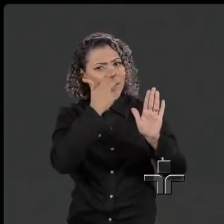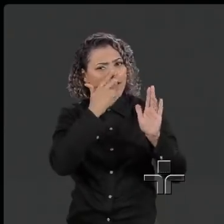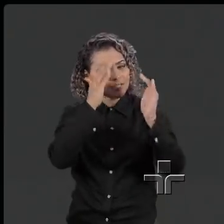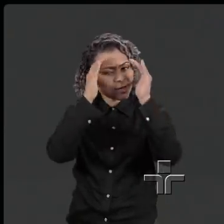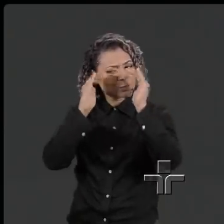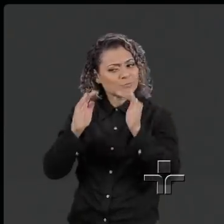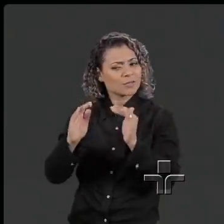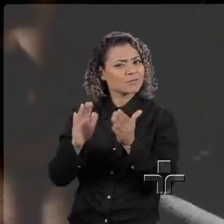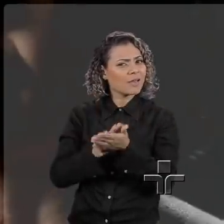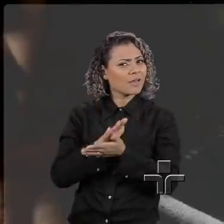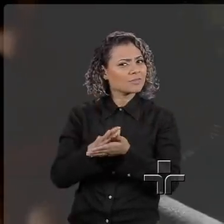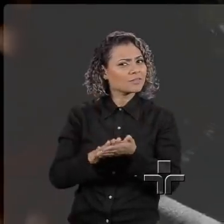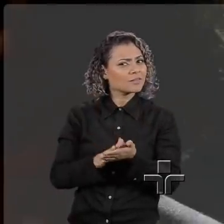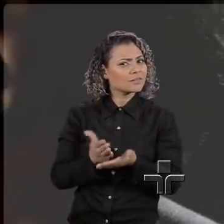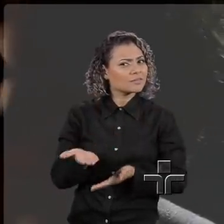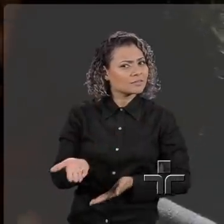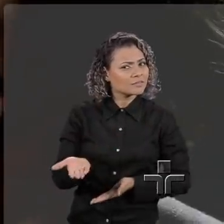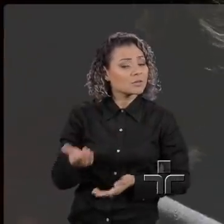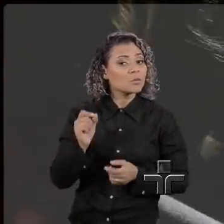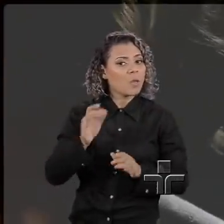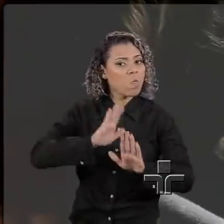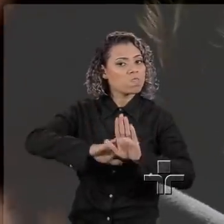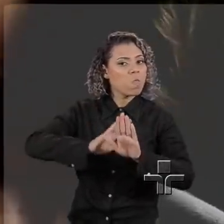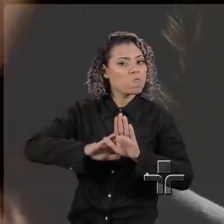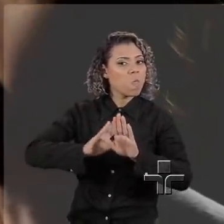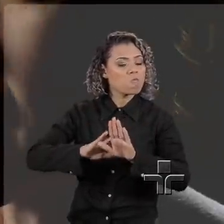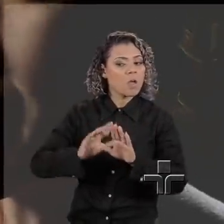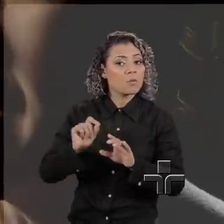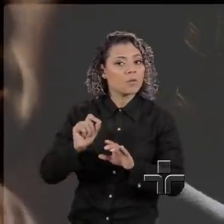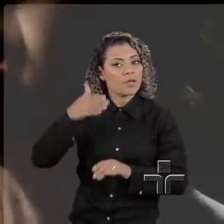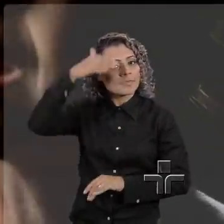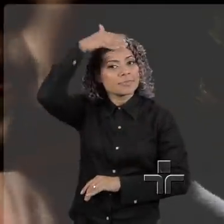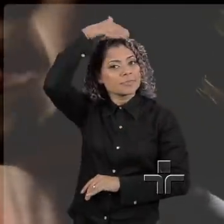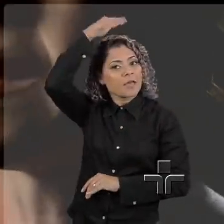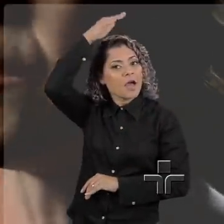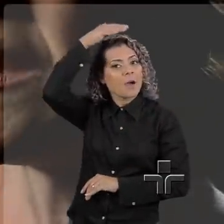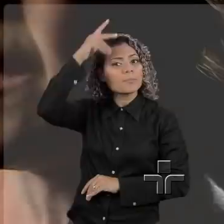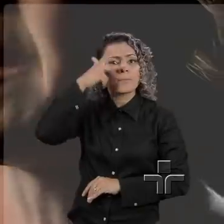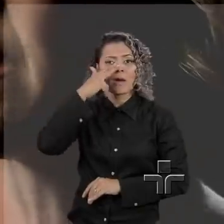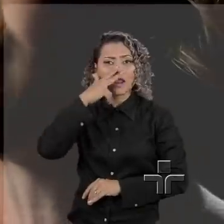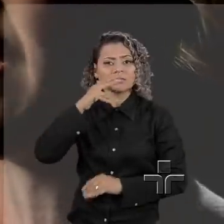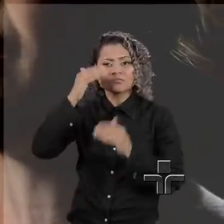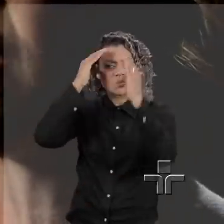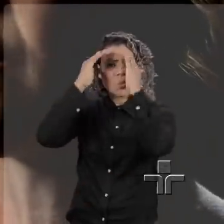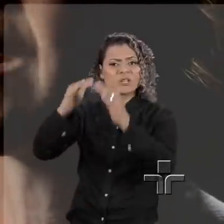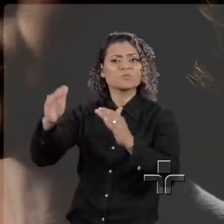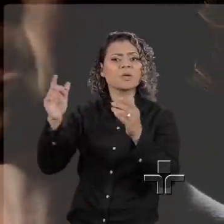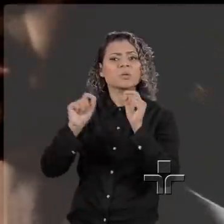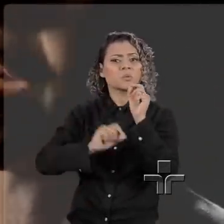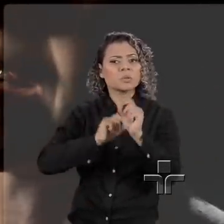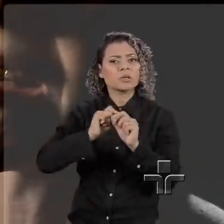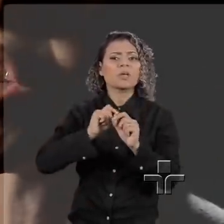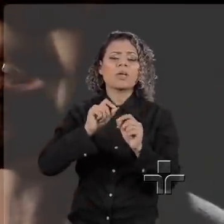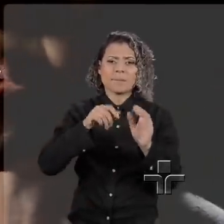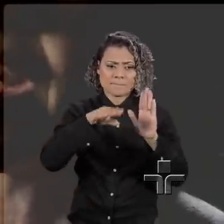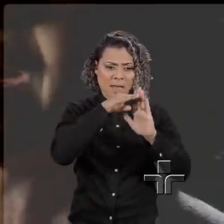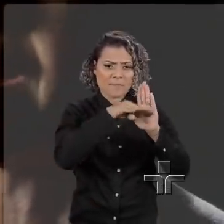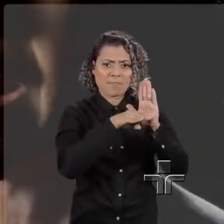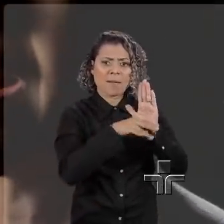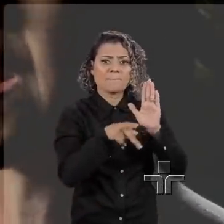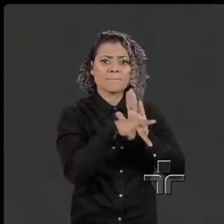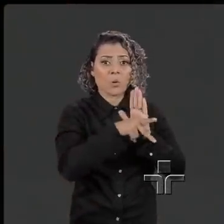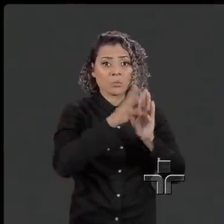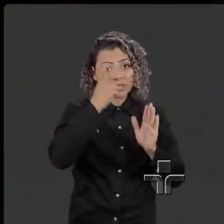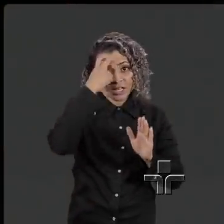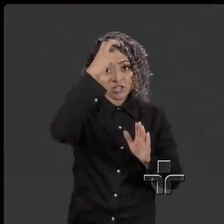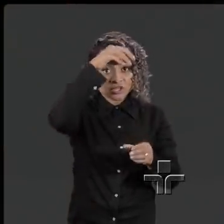como o acobertamento por parte de Trump, desrespeitando até mesmo indicativos das suas agências de inteligência